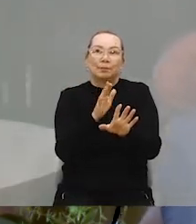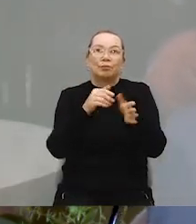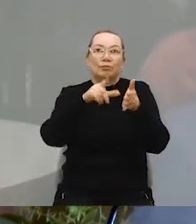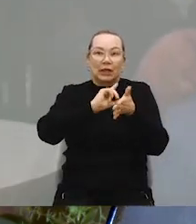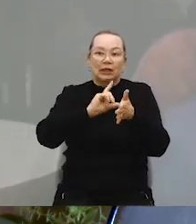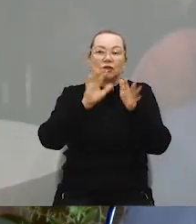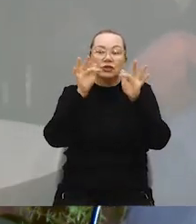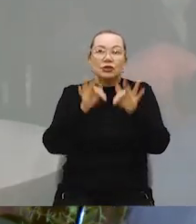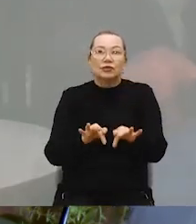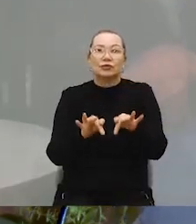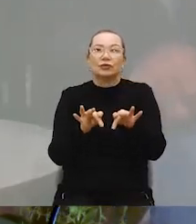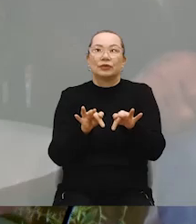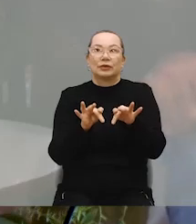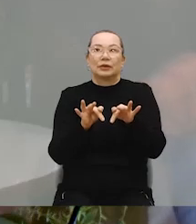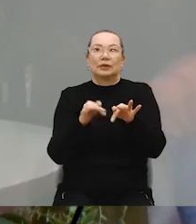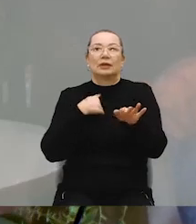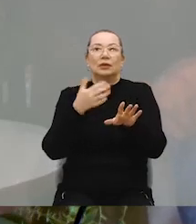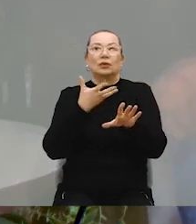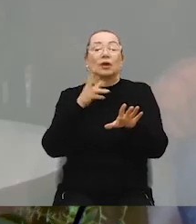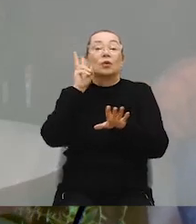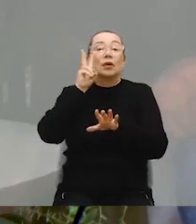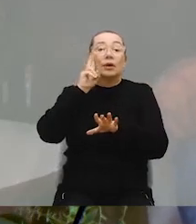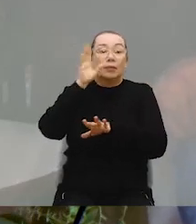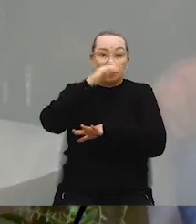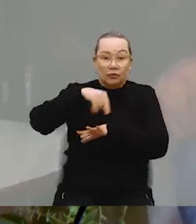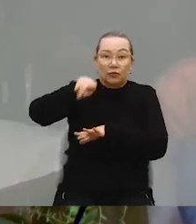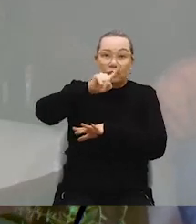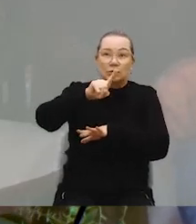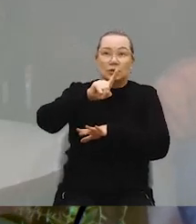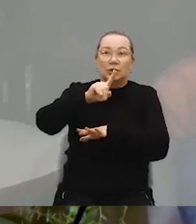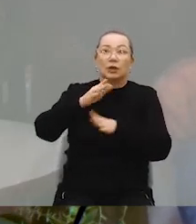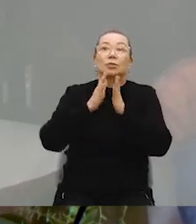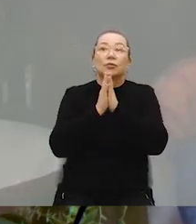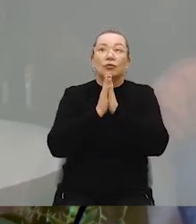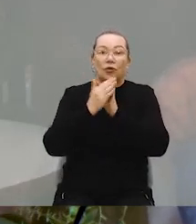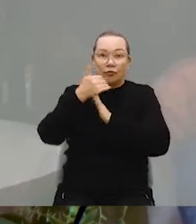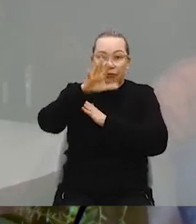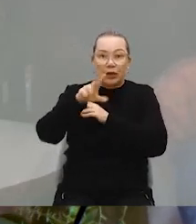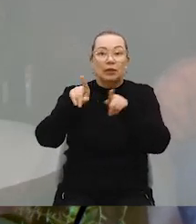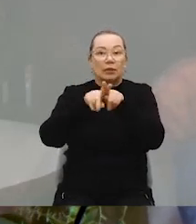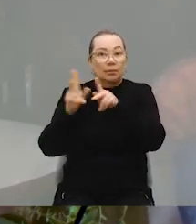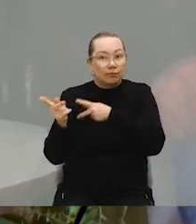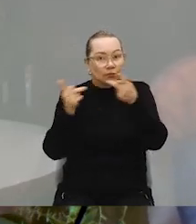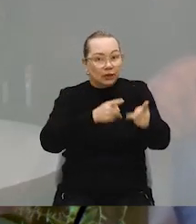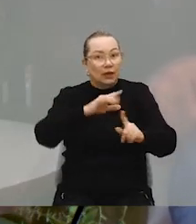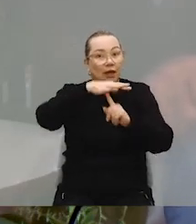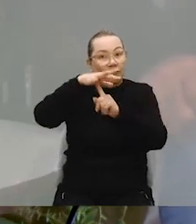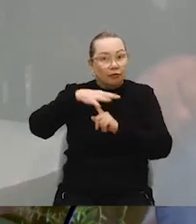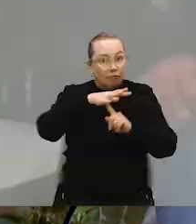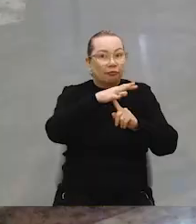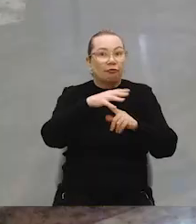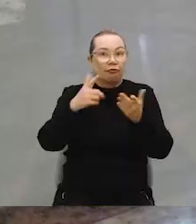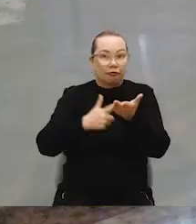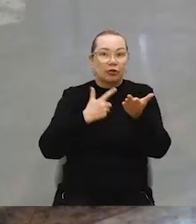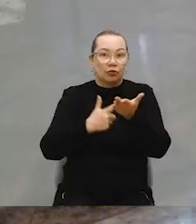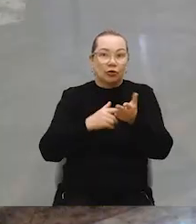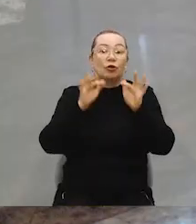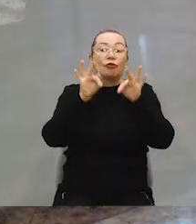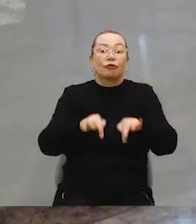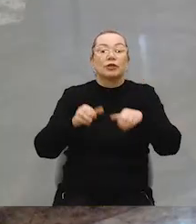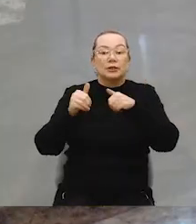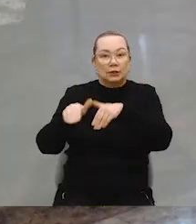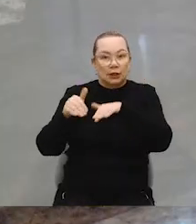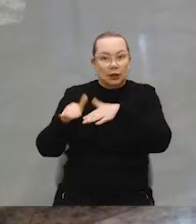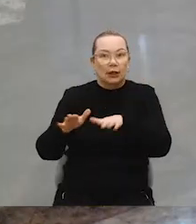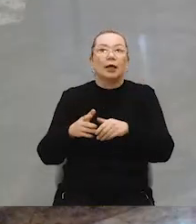antes de encerrar, eu quero lembrar a todos que não deixem de visitar a Feira do Livro. Exato. No final de setembro. Com o